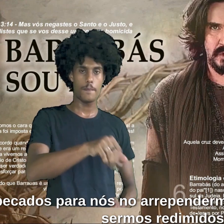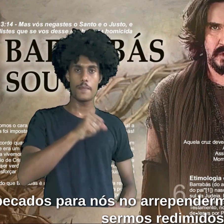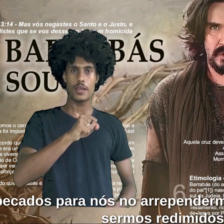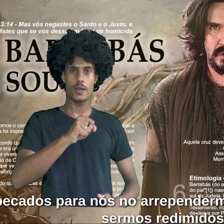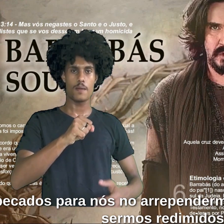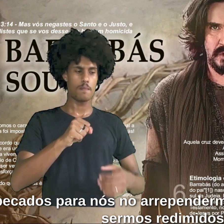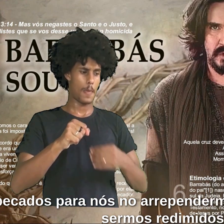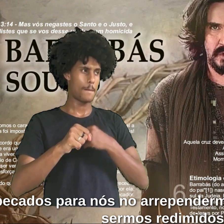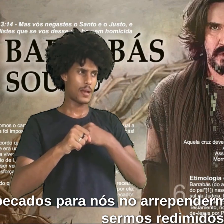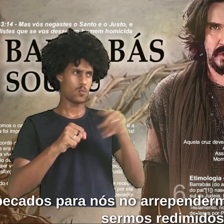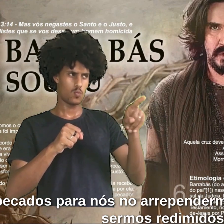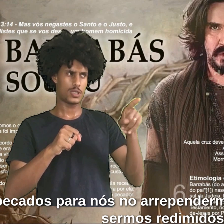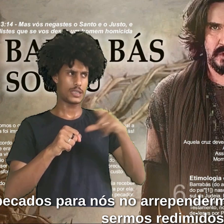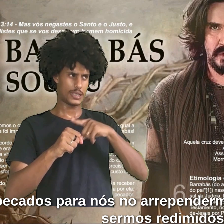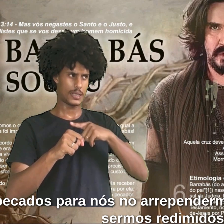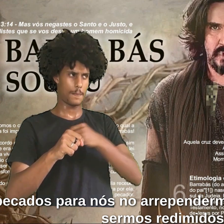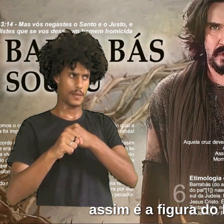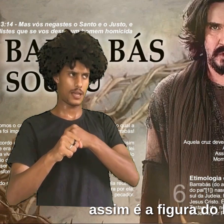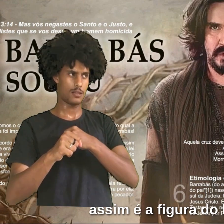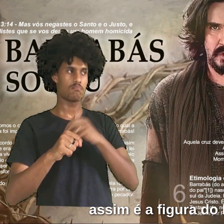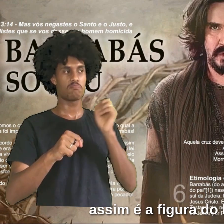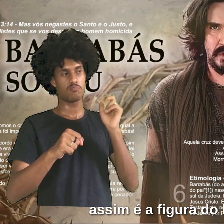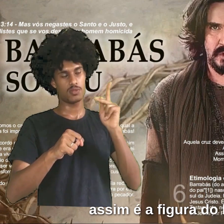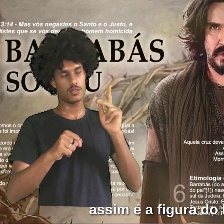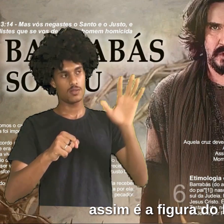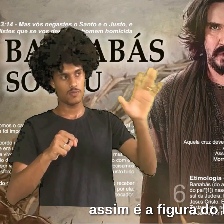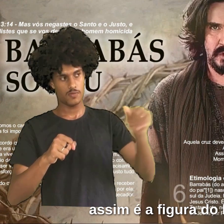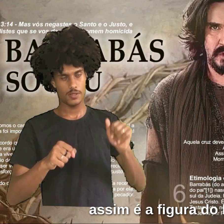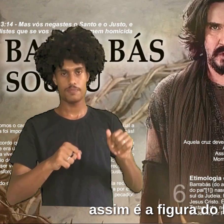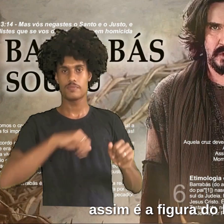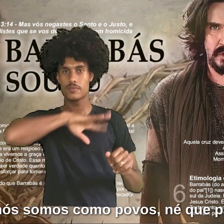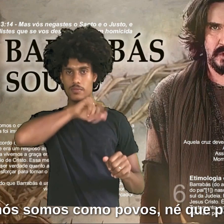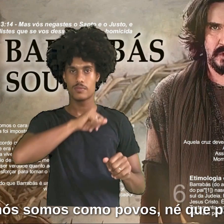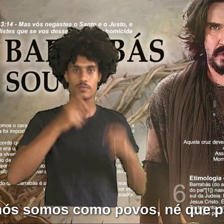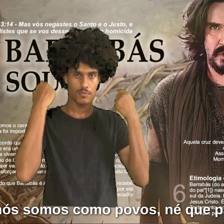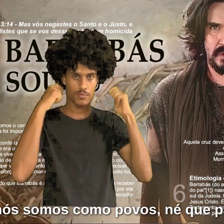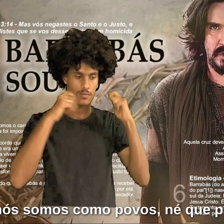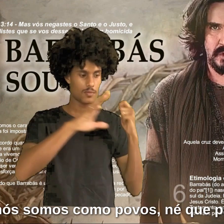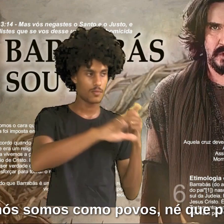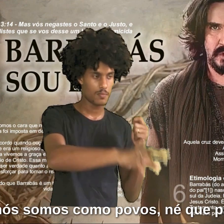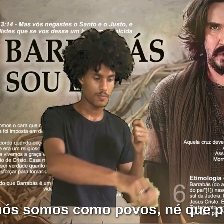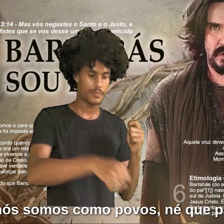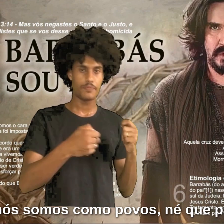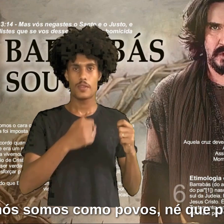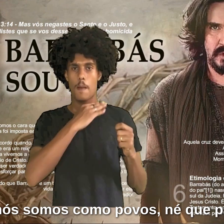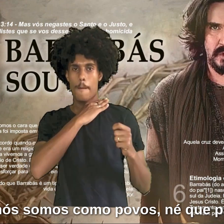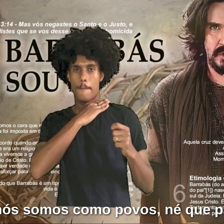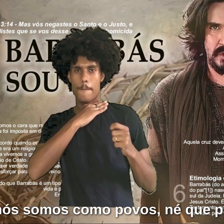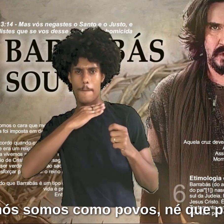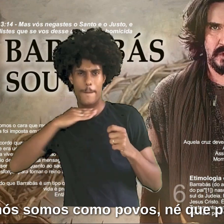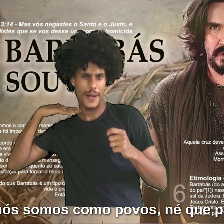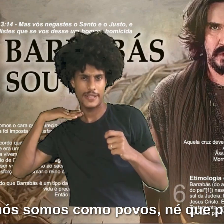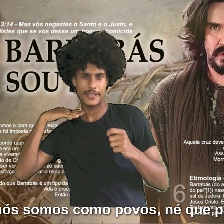arrependermos dos nossos pecados, sermos redimidos por Cristo, assim é a figura do bode Azazel. nós somos como povos, né,